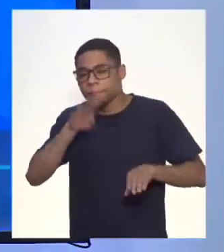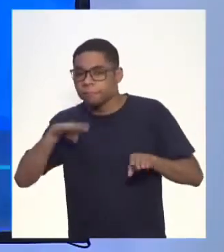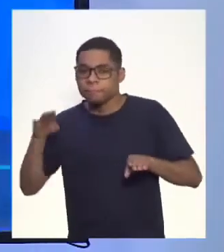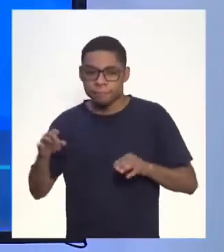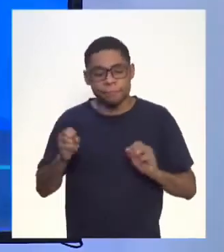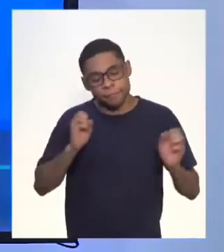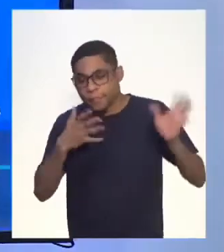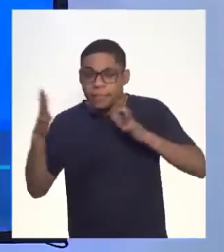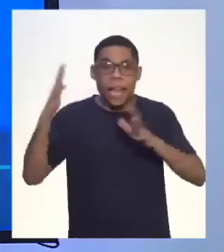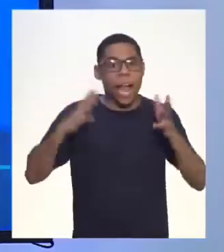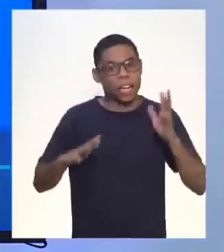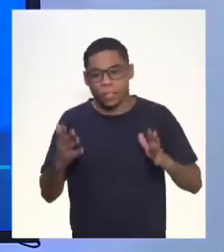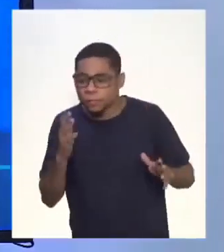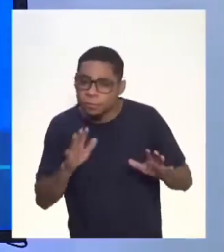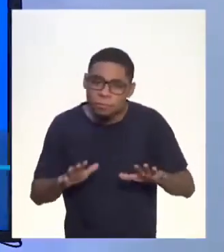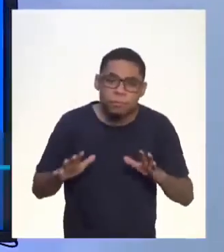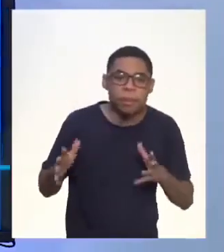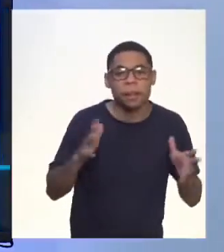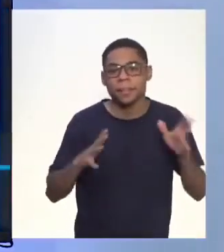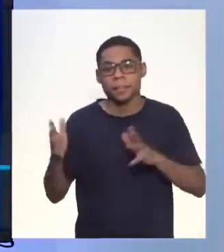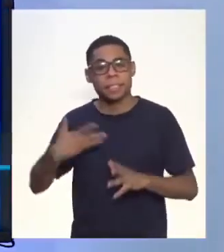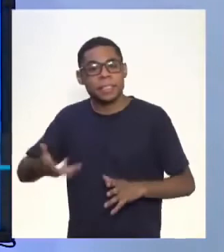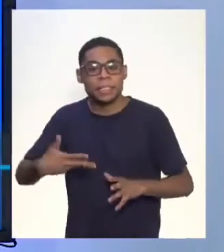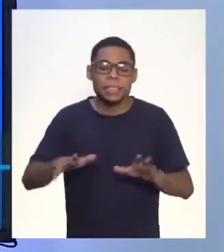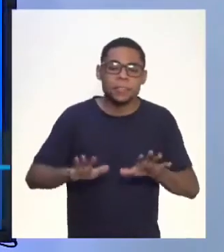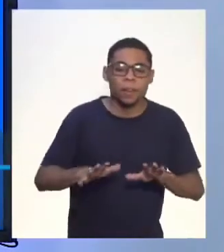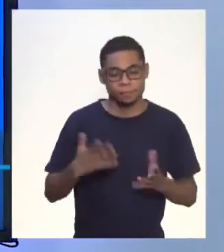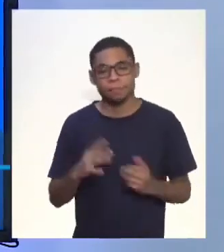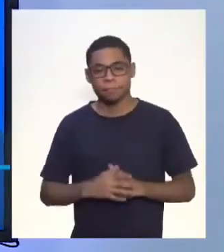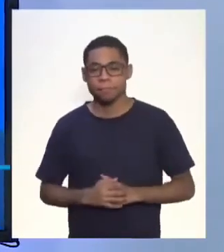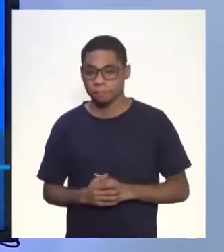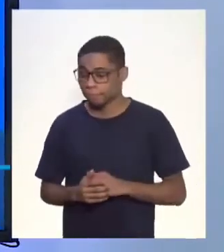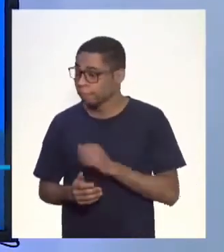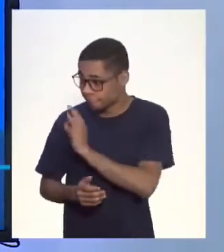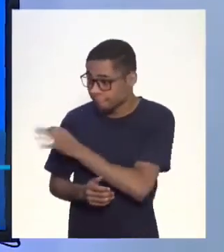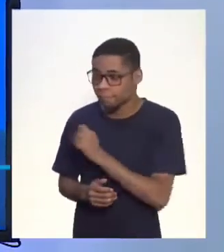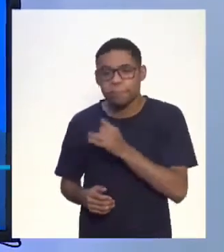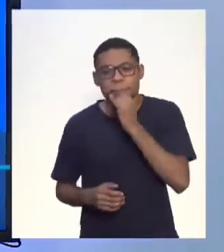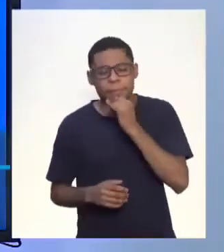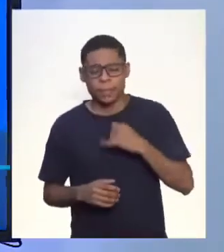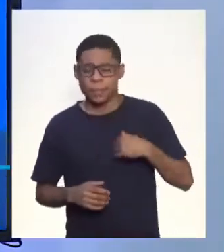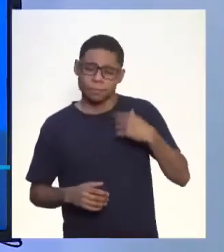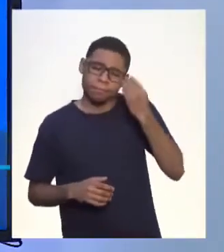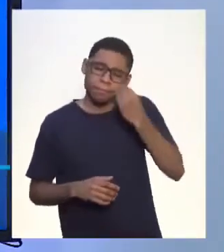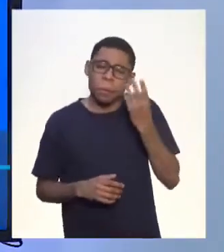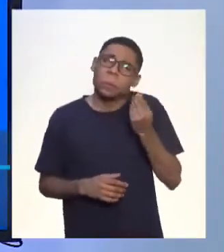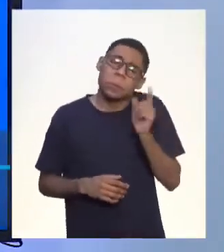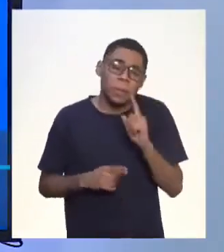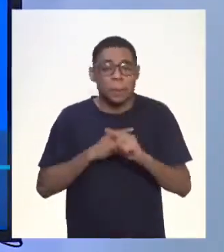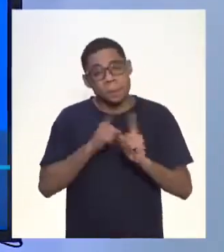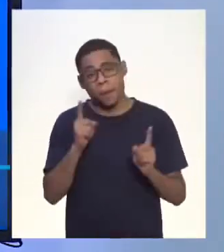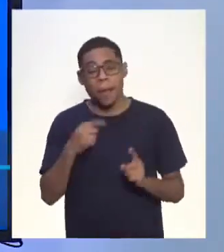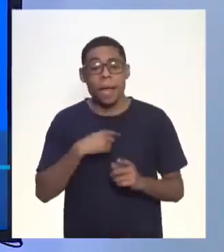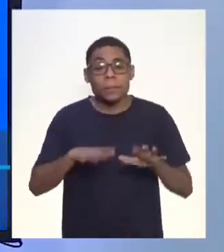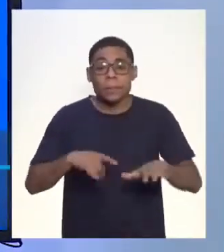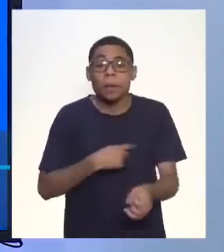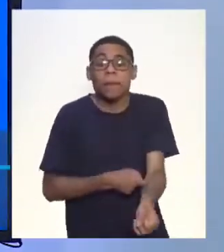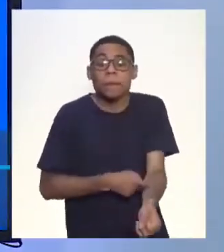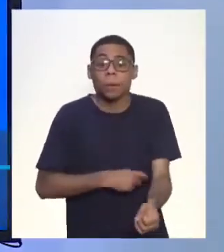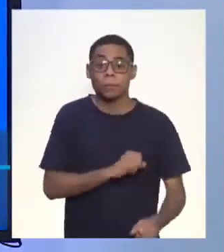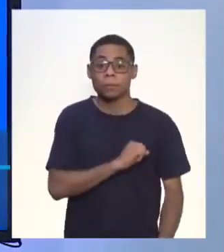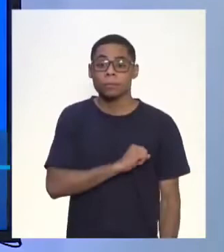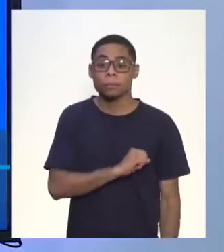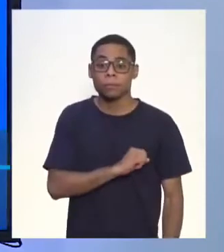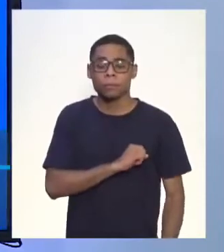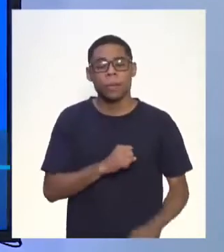fundamental. Mesmo nós que temos uma certa experiência, por exemplo, eu fico nervosa, ainda continuo nervosa em muitos momentos, mas aí é questão também